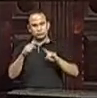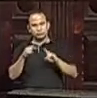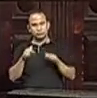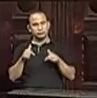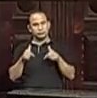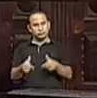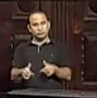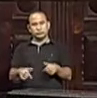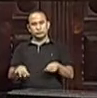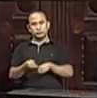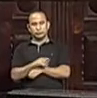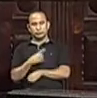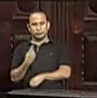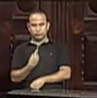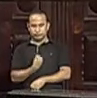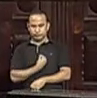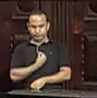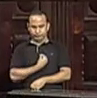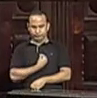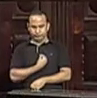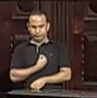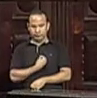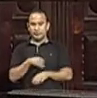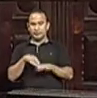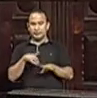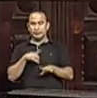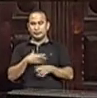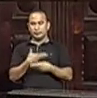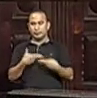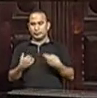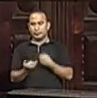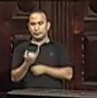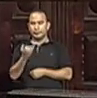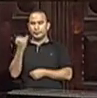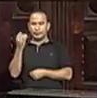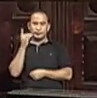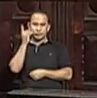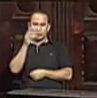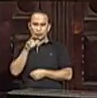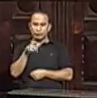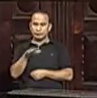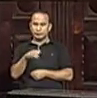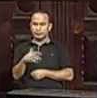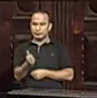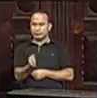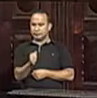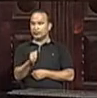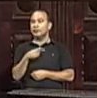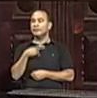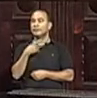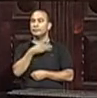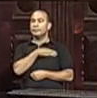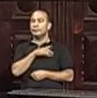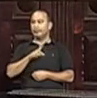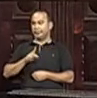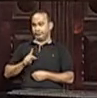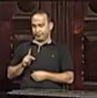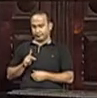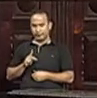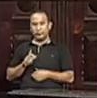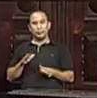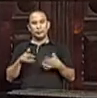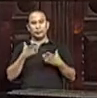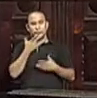primazia sobre a nossa, mas tem algo importante, deputada Lucinha, é que o Ministério Público,